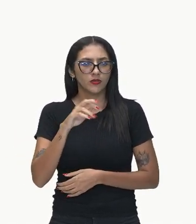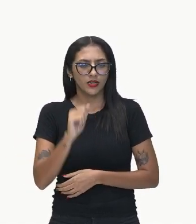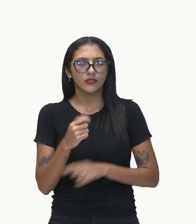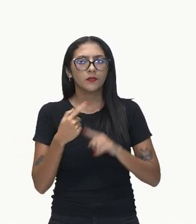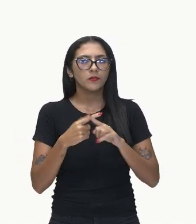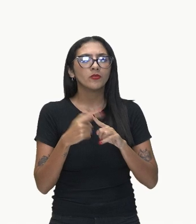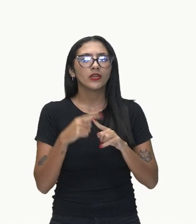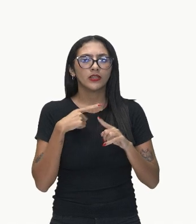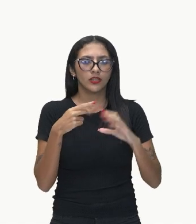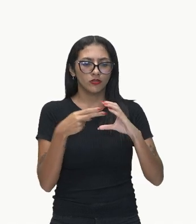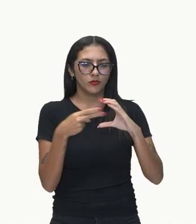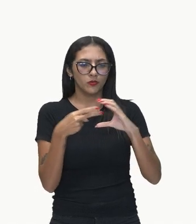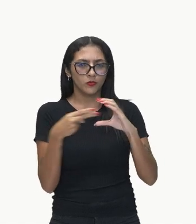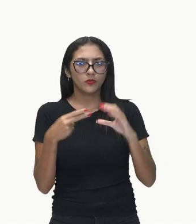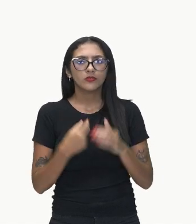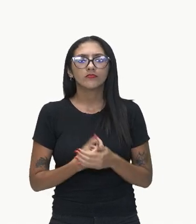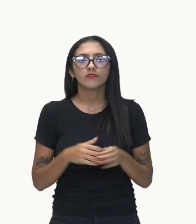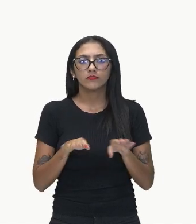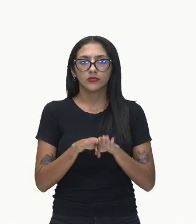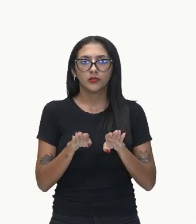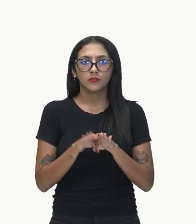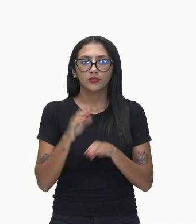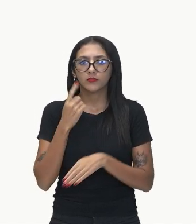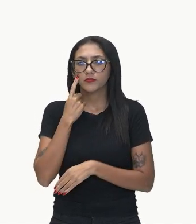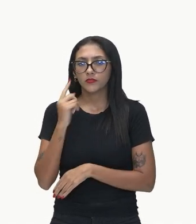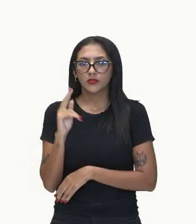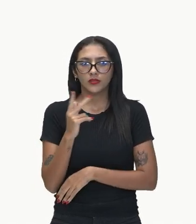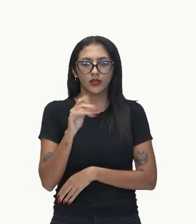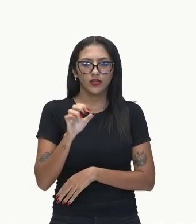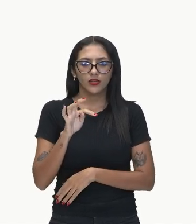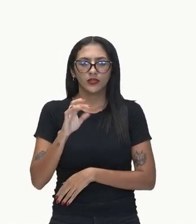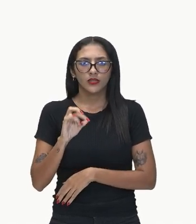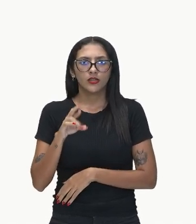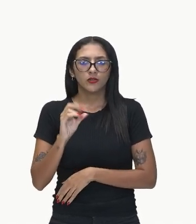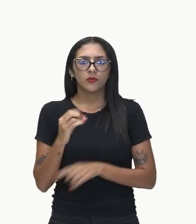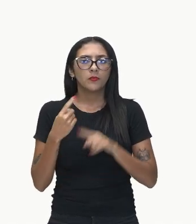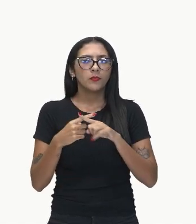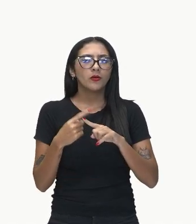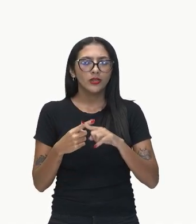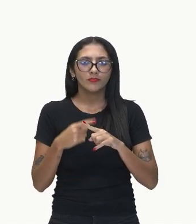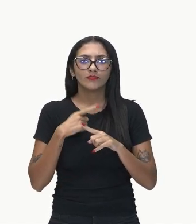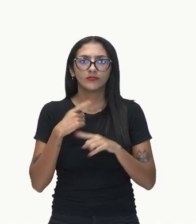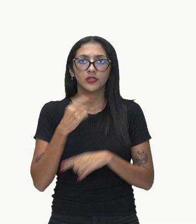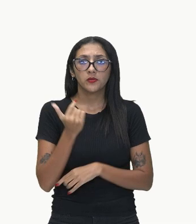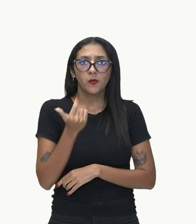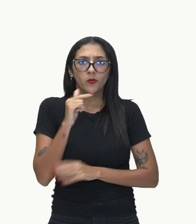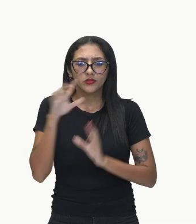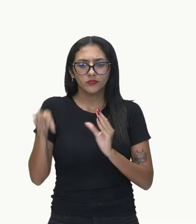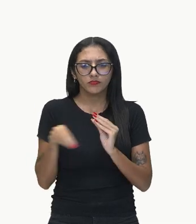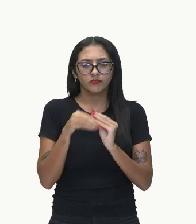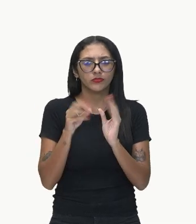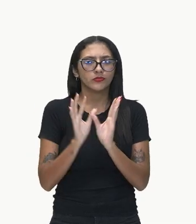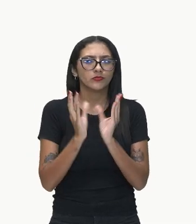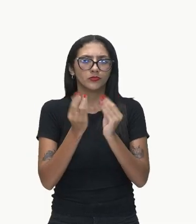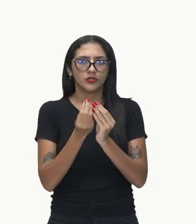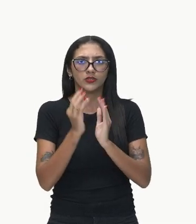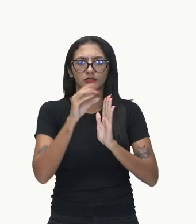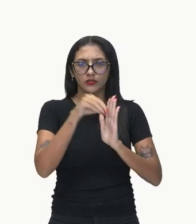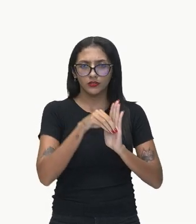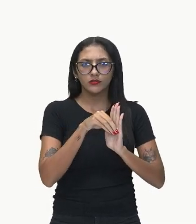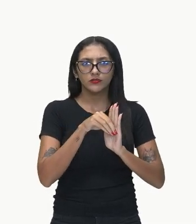e ela é heterocíclica por causa do nitrogênio fazendo parte da cadeia